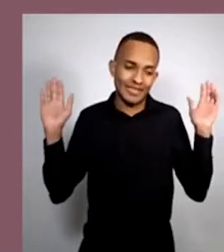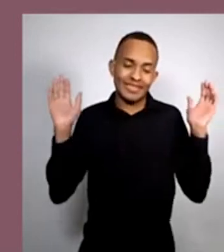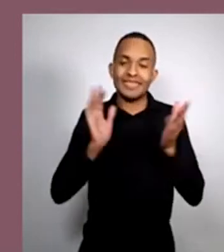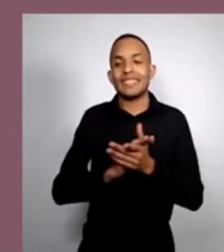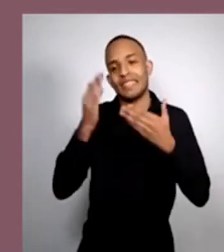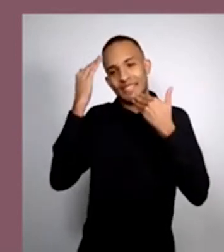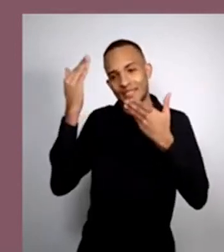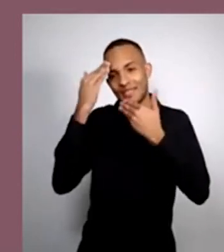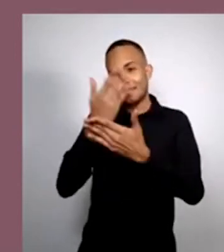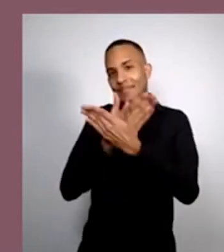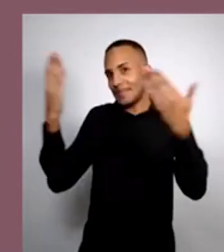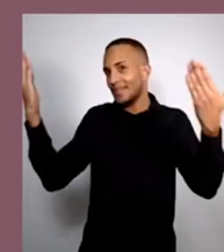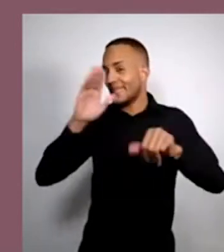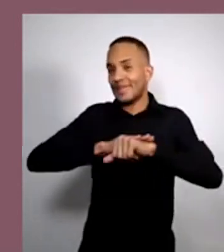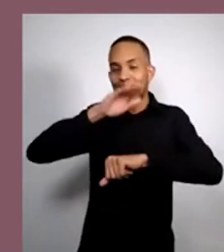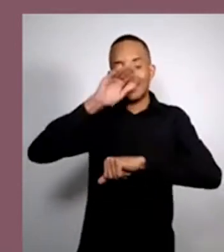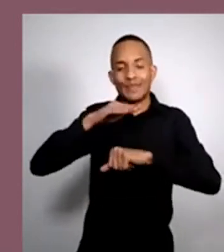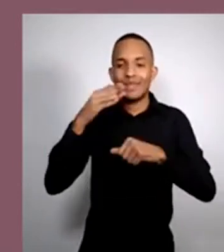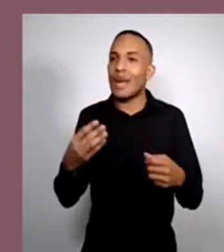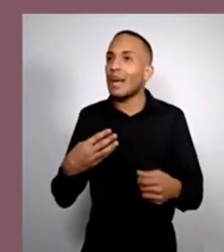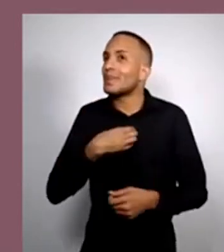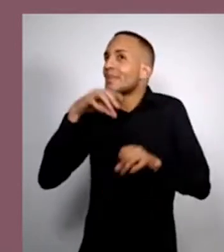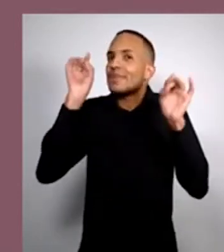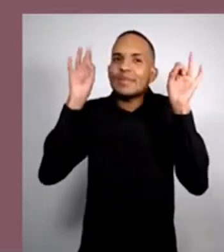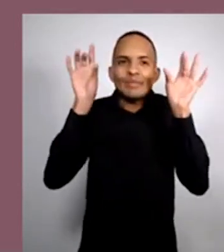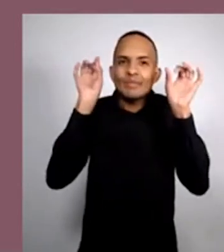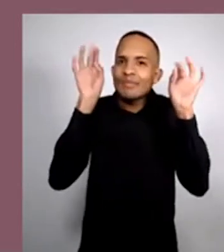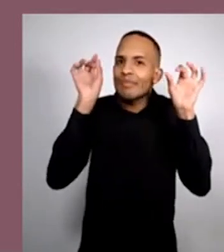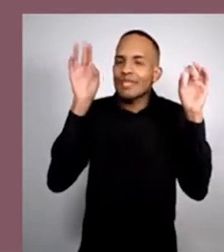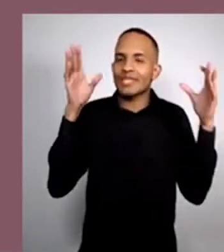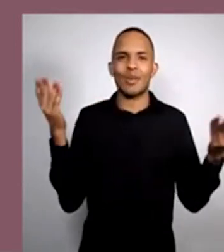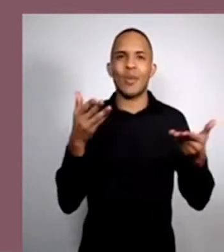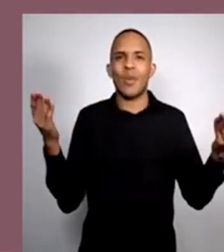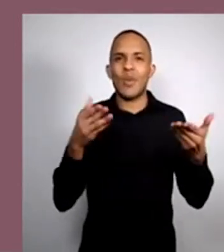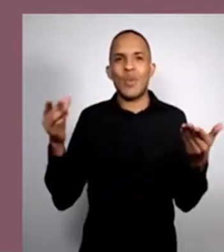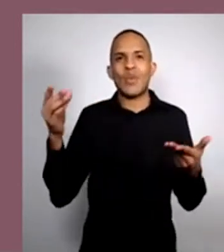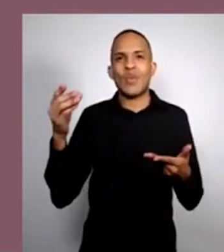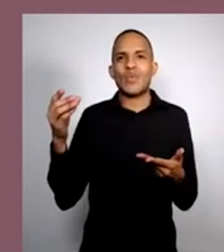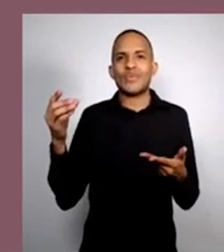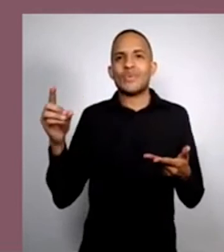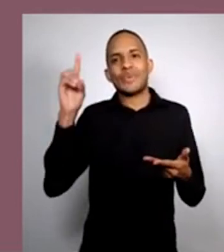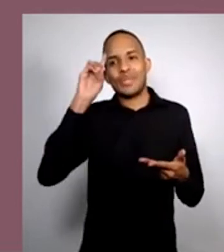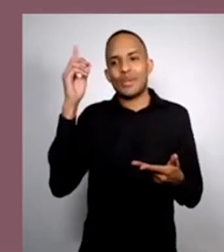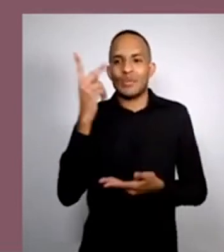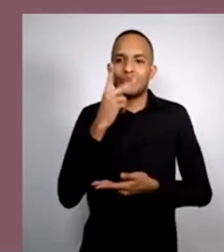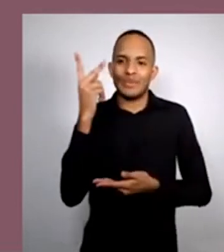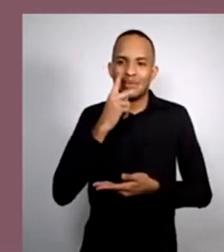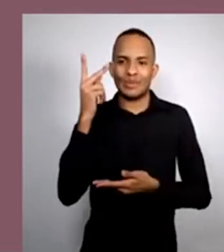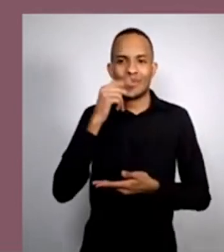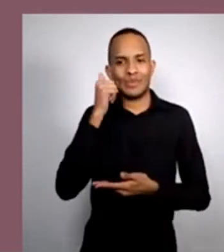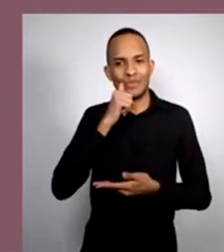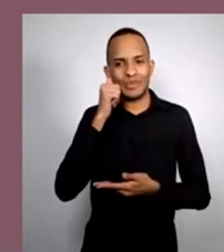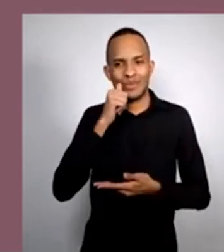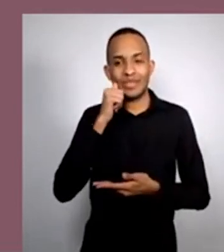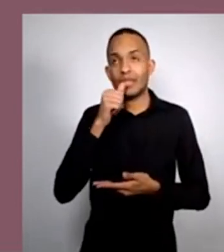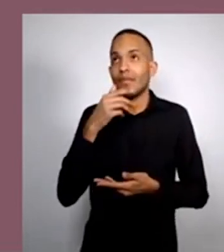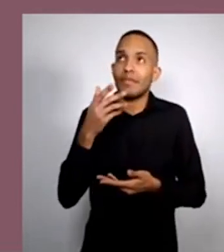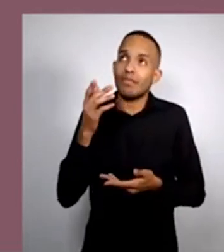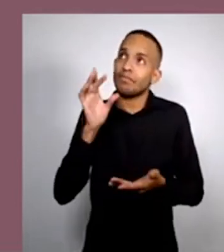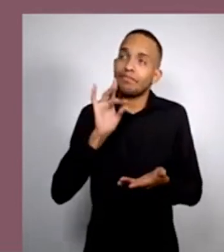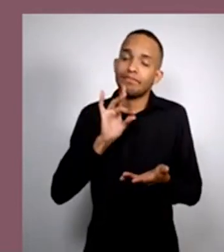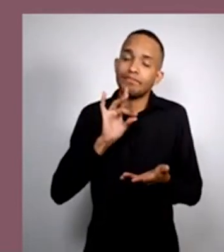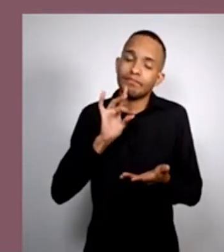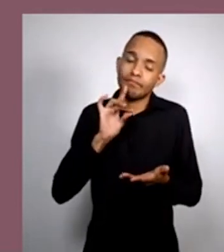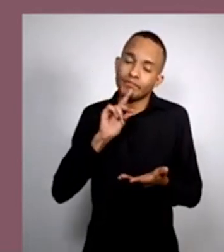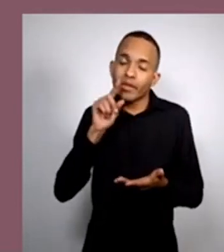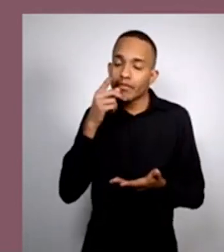Agradeço, gente, demais, uma honra imensa, imensa, imensa fazer parte desse momento aqui com vocês duas, vocês três, Fabiano,